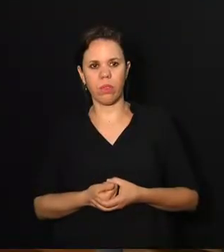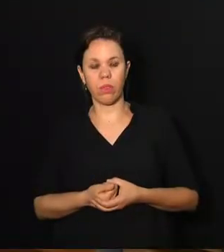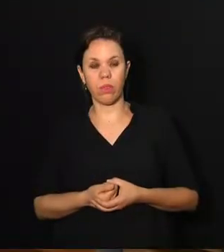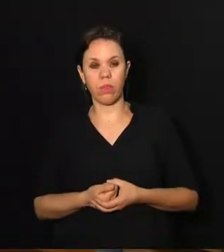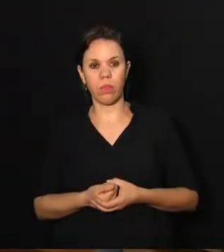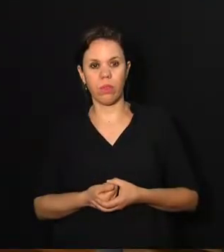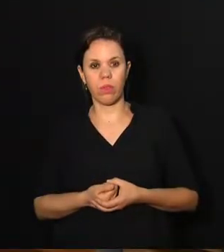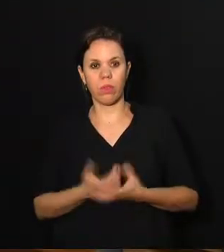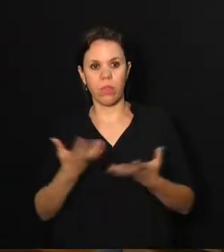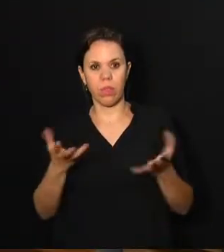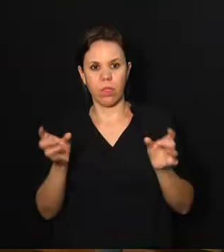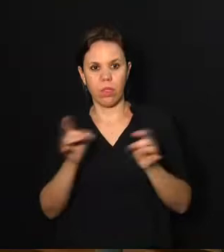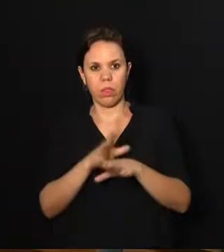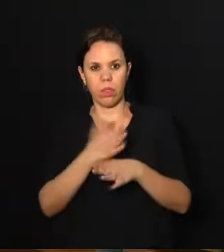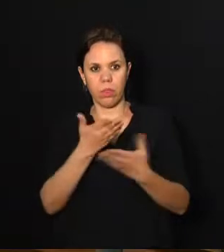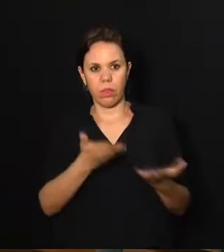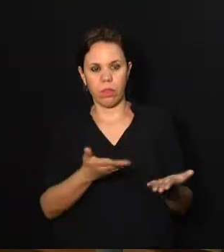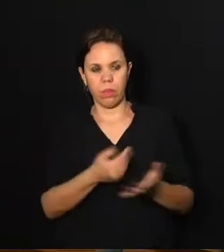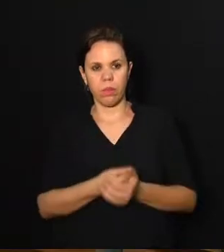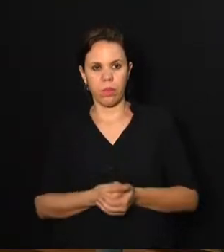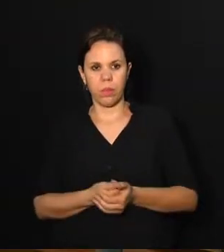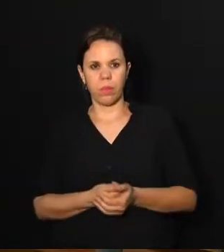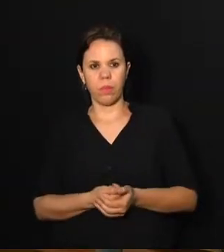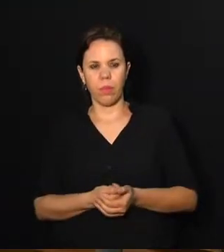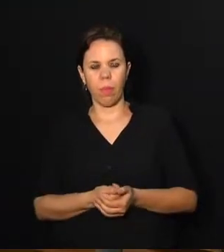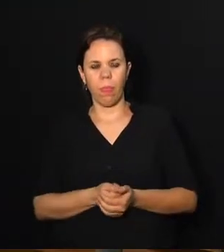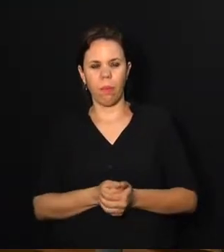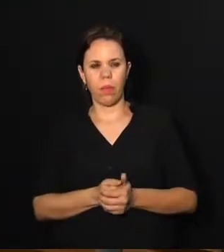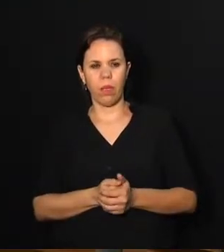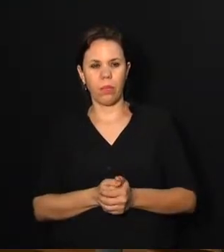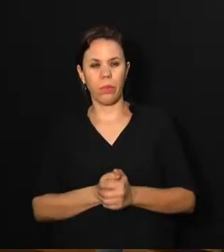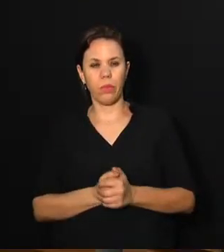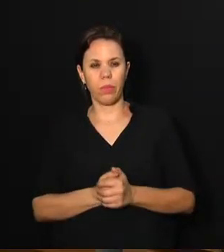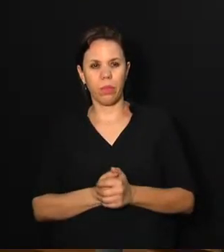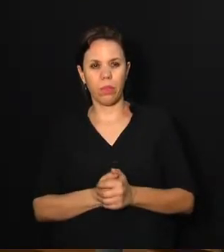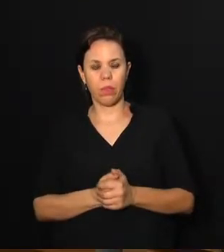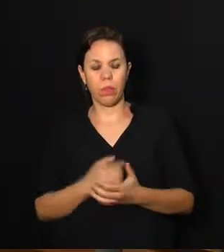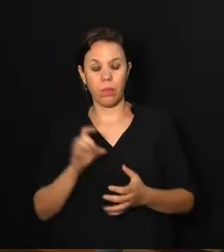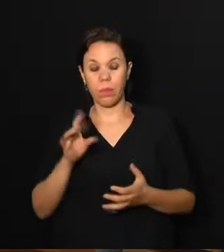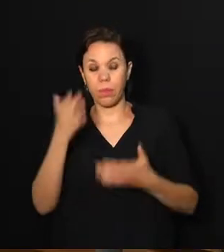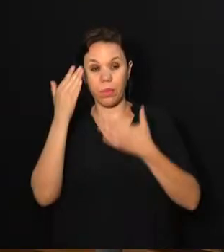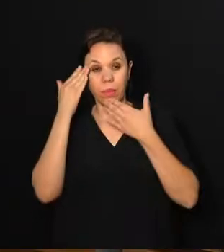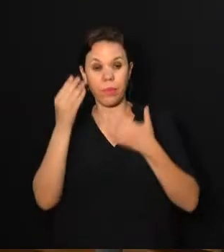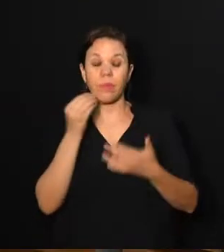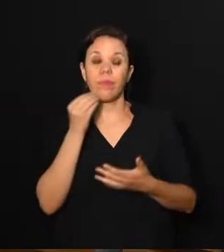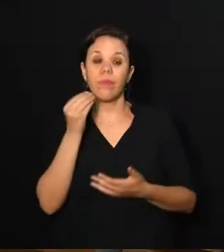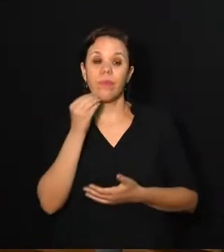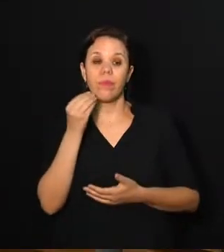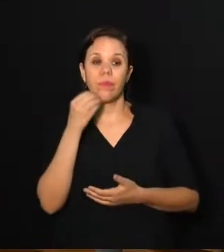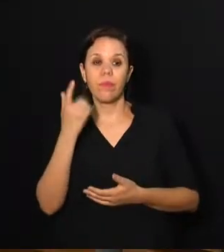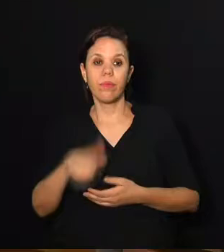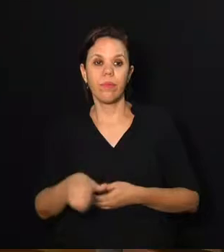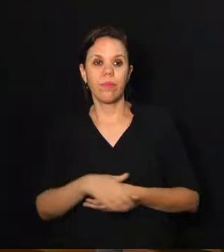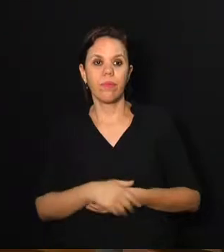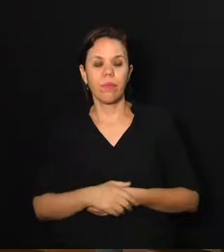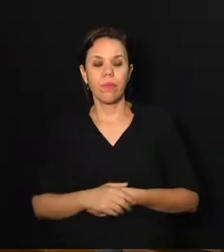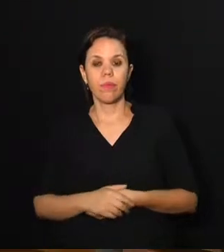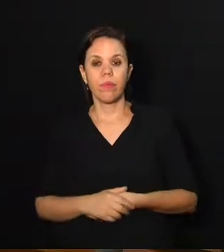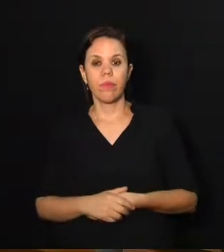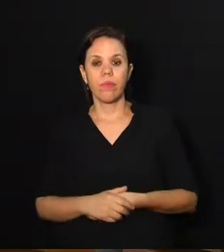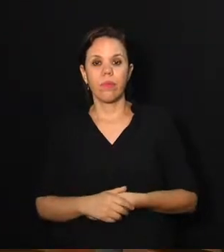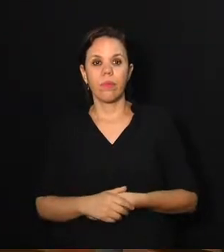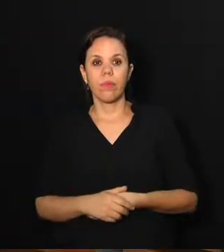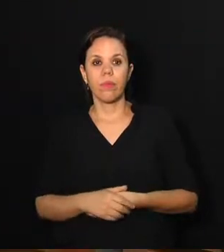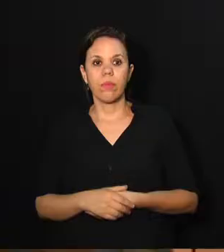quer encerrar, gente? Quero só agradecer pela oportunidade, mais uma vez, vereador Paulo Galtério,